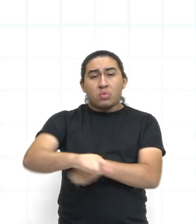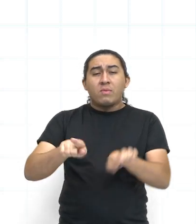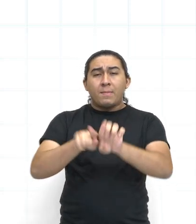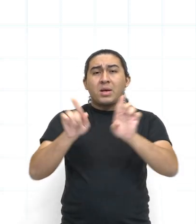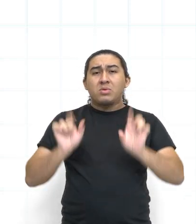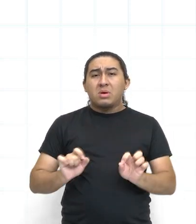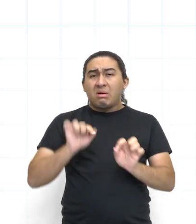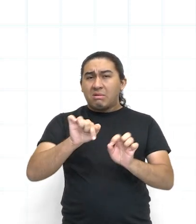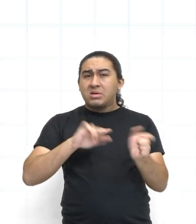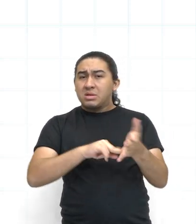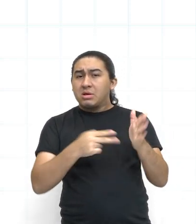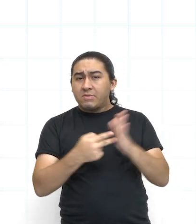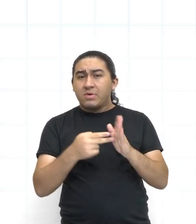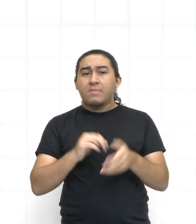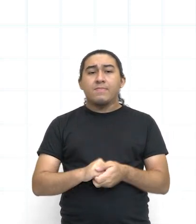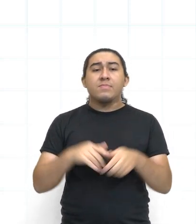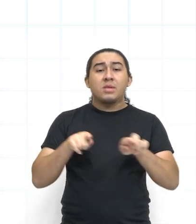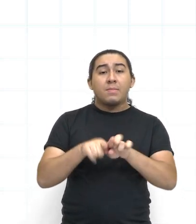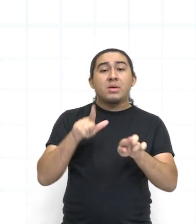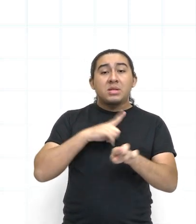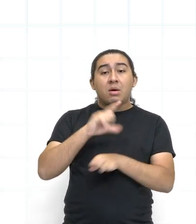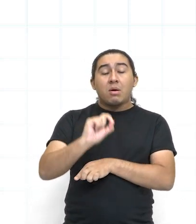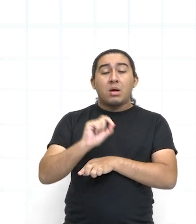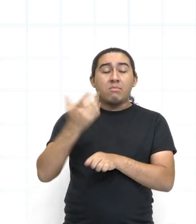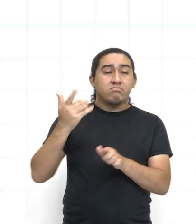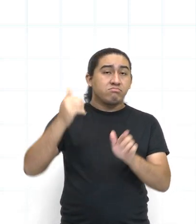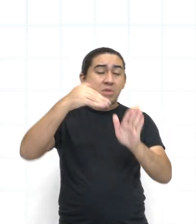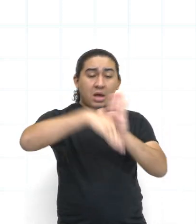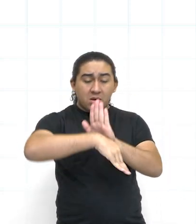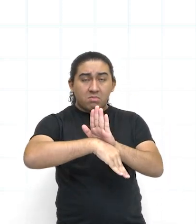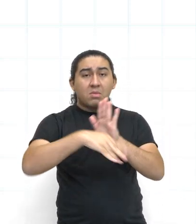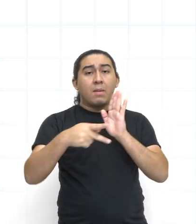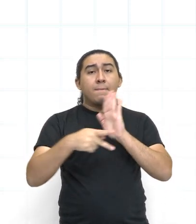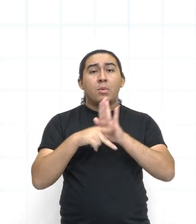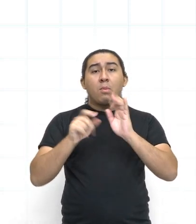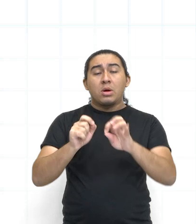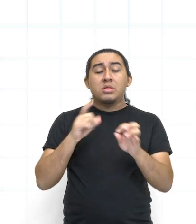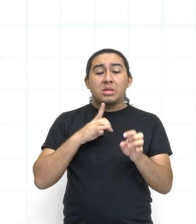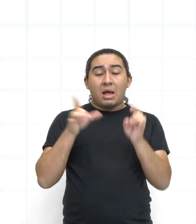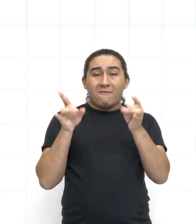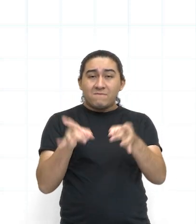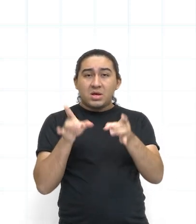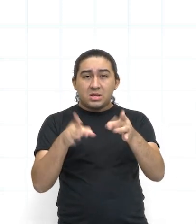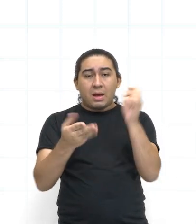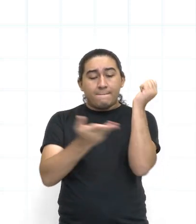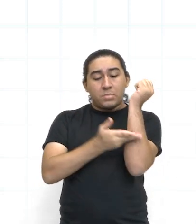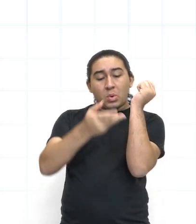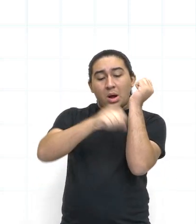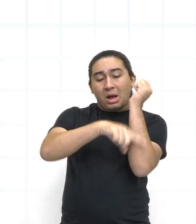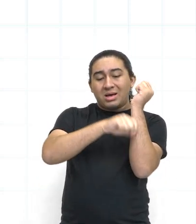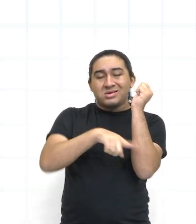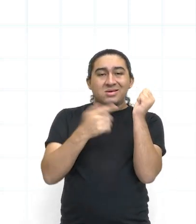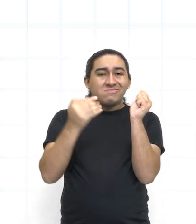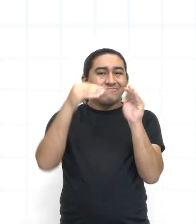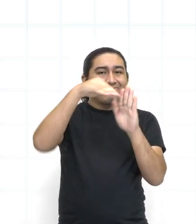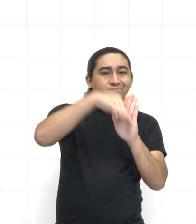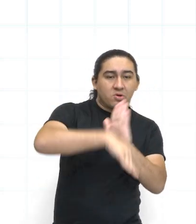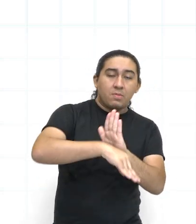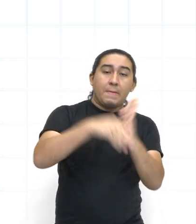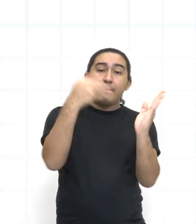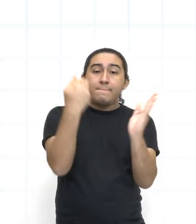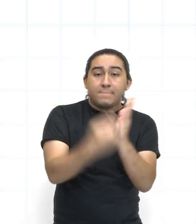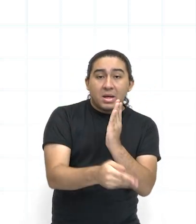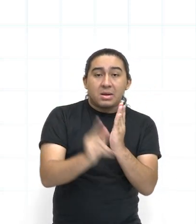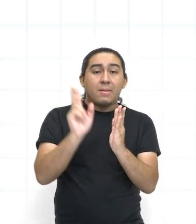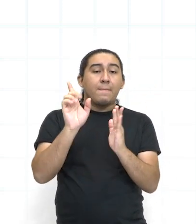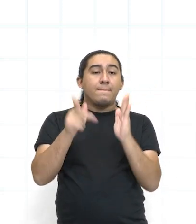e restauração. Por que é esse declínio? Com o colapso, o que é o colapso? Caiu, né, a questão da venda da borracha.